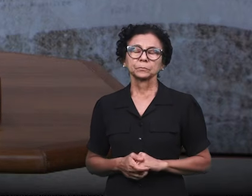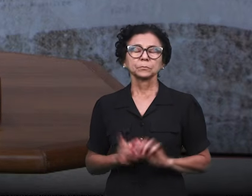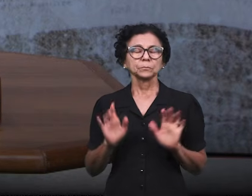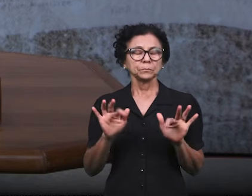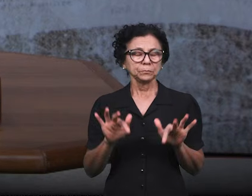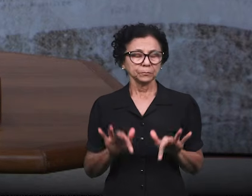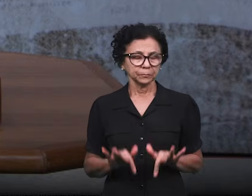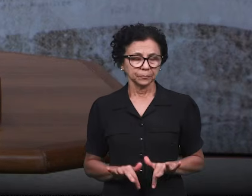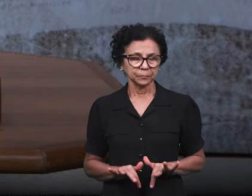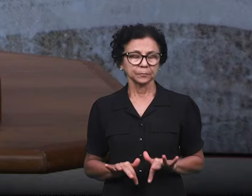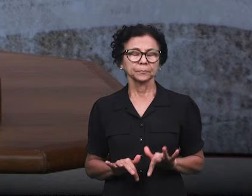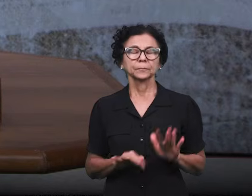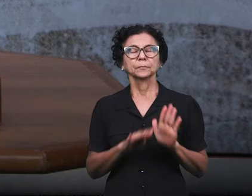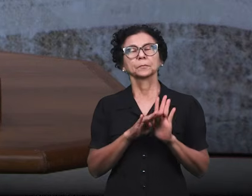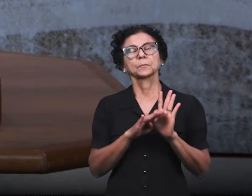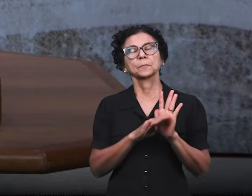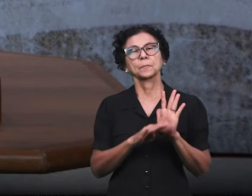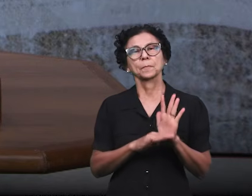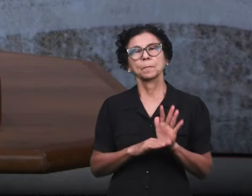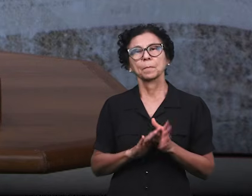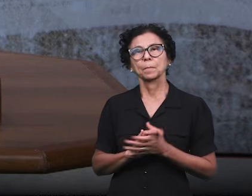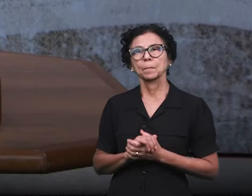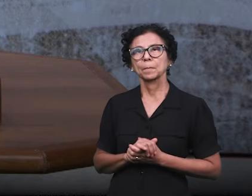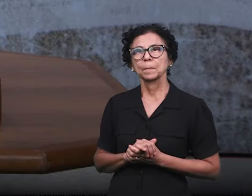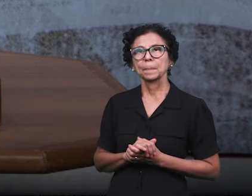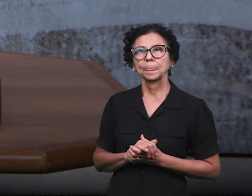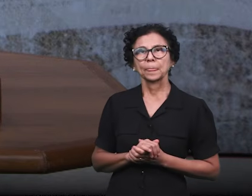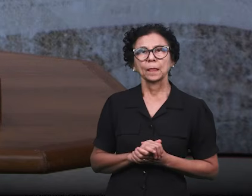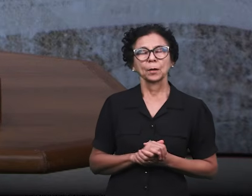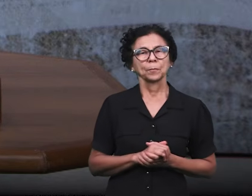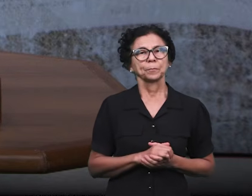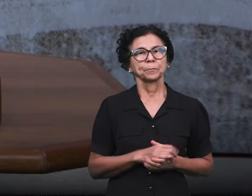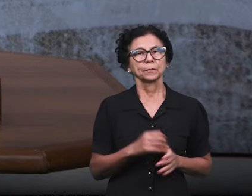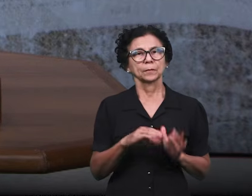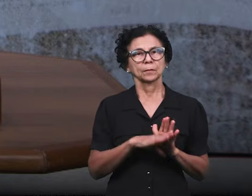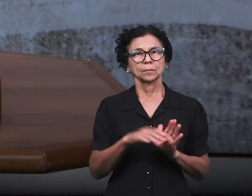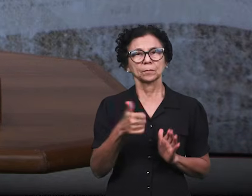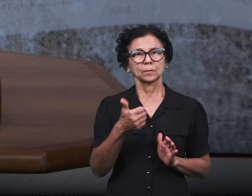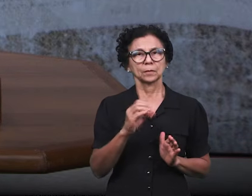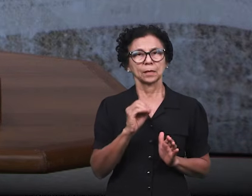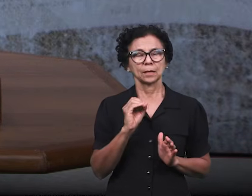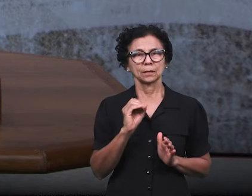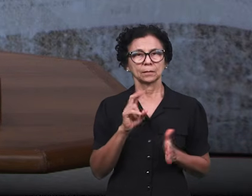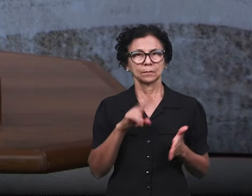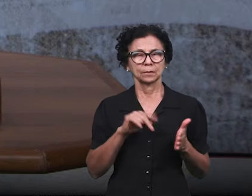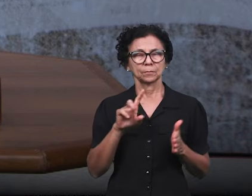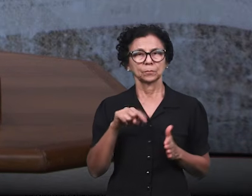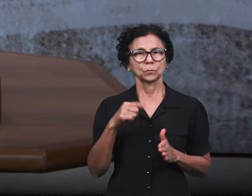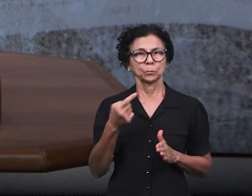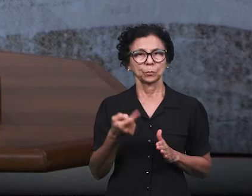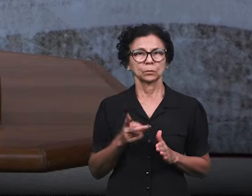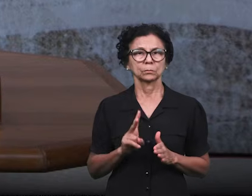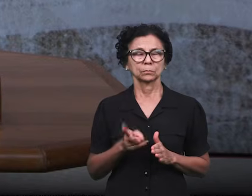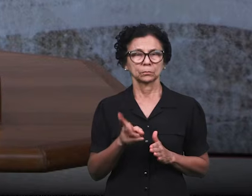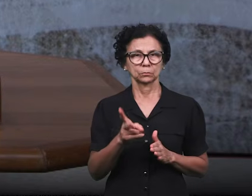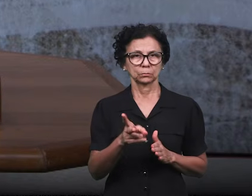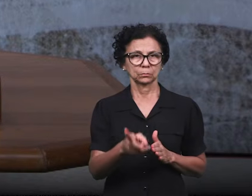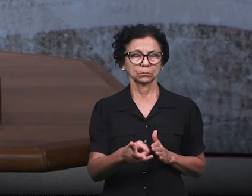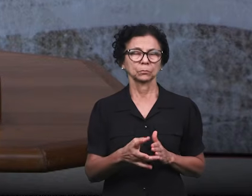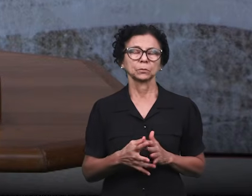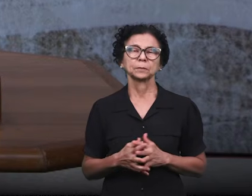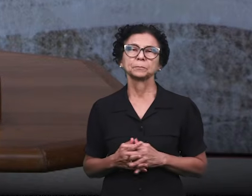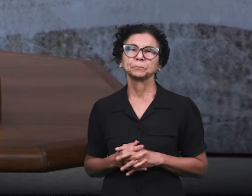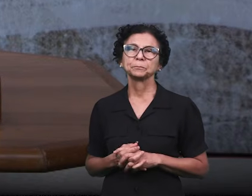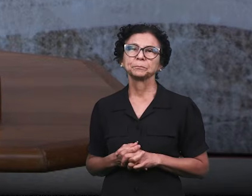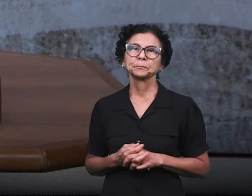encerrando o nosso programa por hoje, fizemos a leitura de um capítulo, o capítulo 10, E no próximo episódio, nós prosseguimos